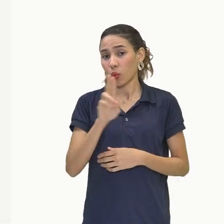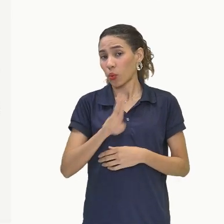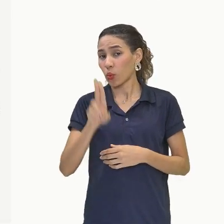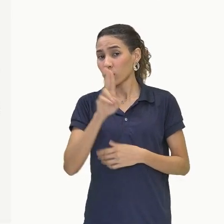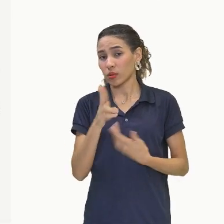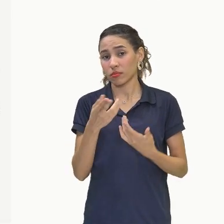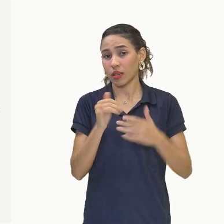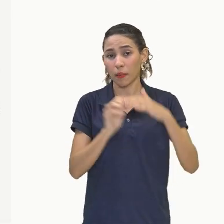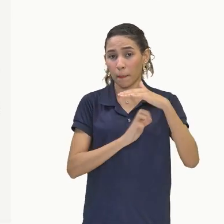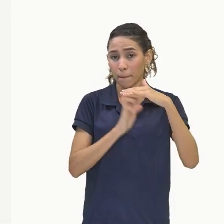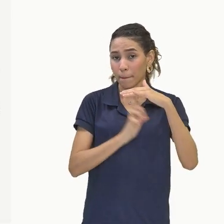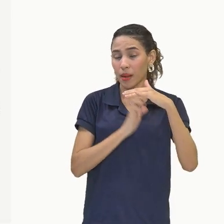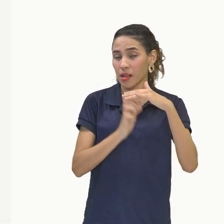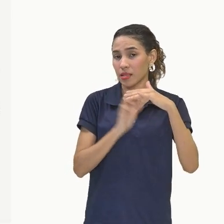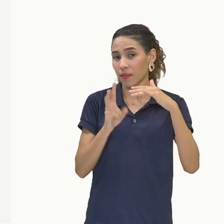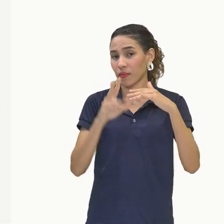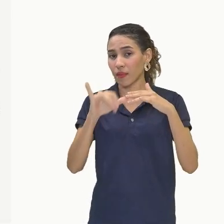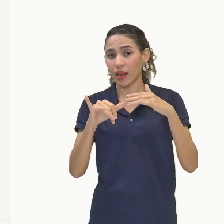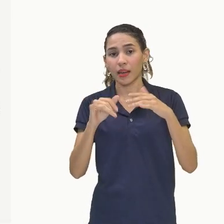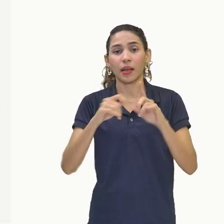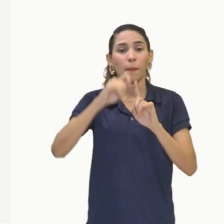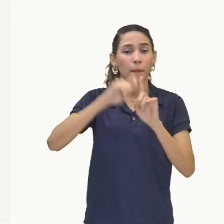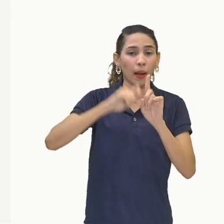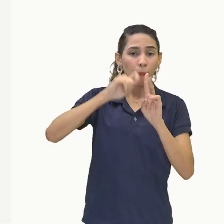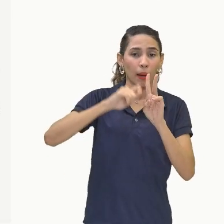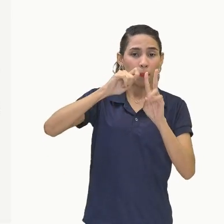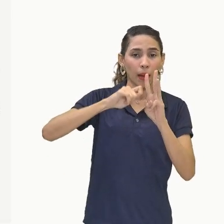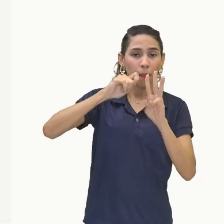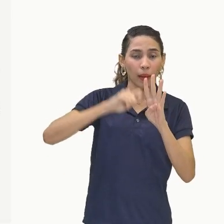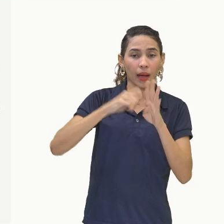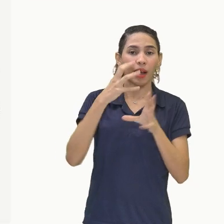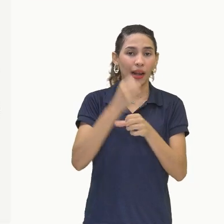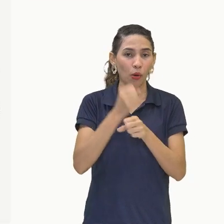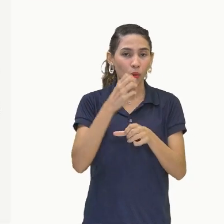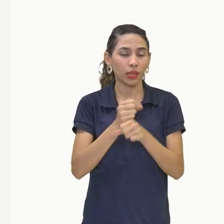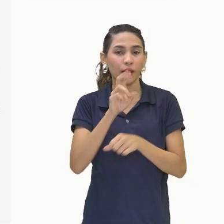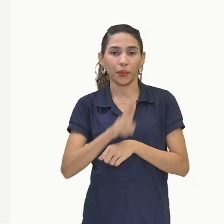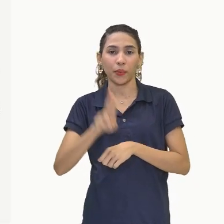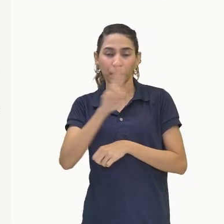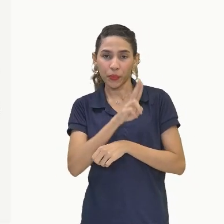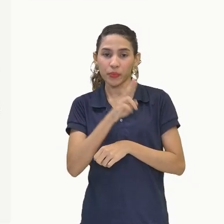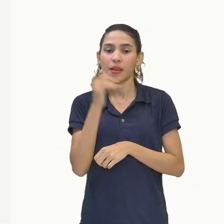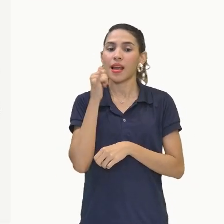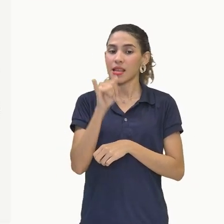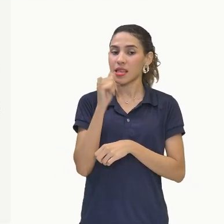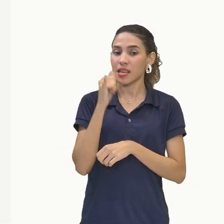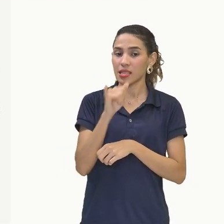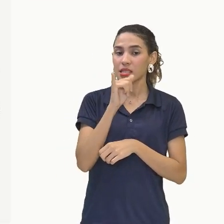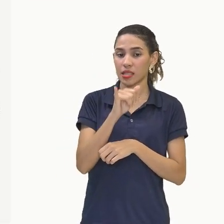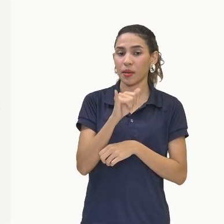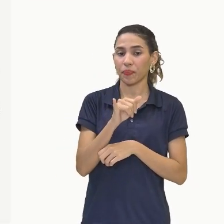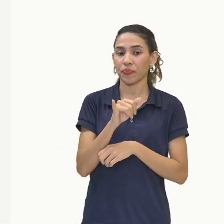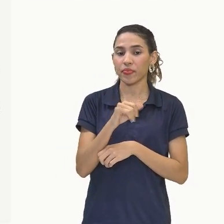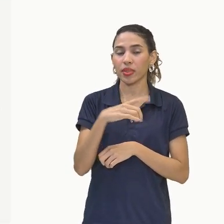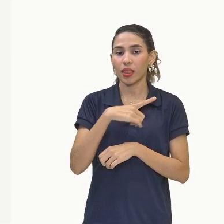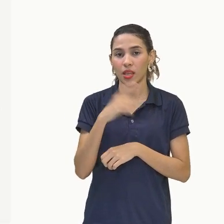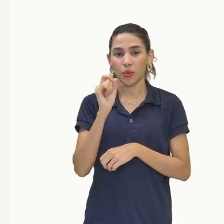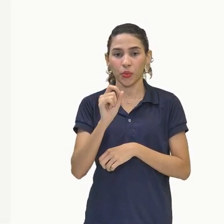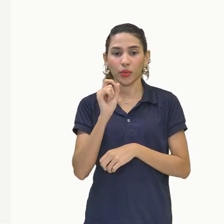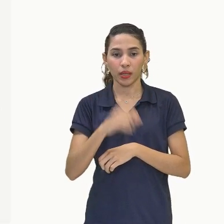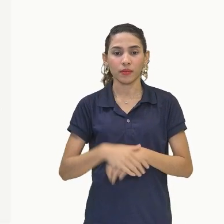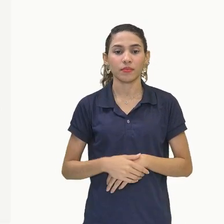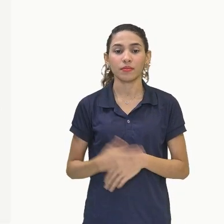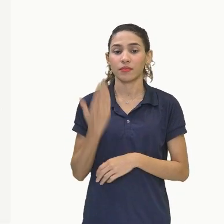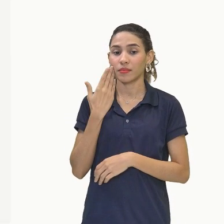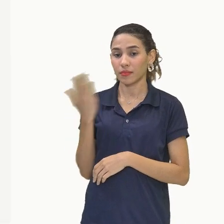empresa, que ela vai todo mês calcular esse consumo de energia, nós vamos utilizar